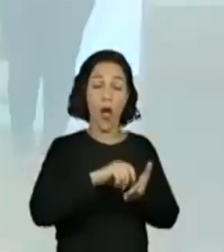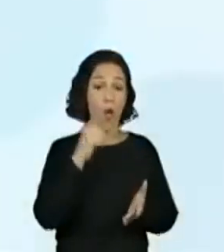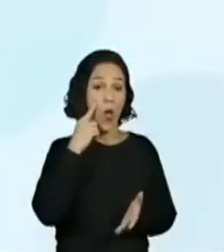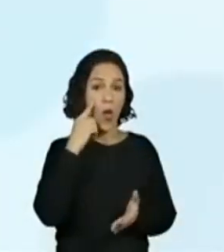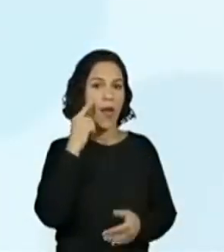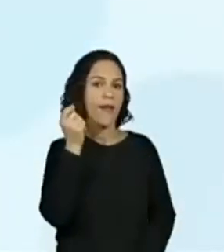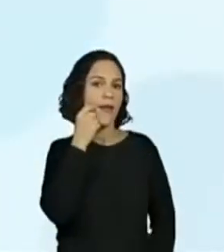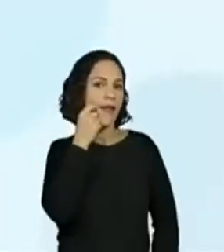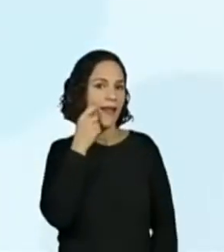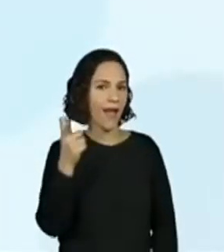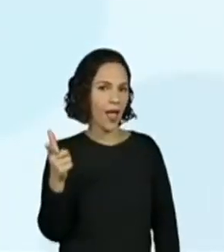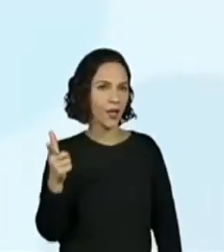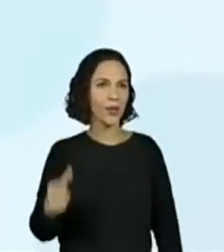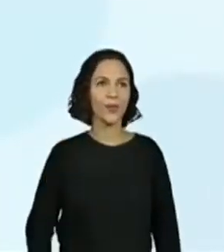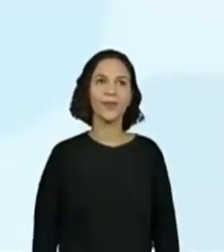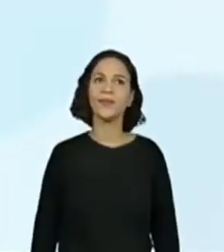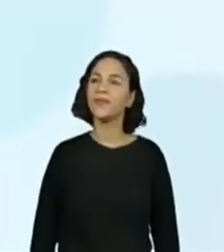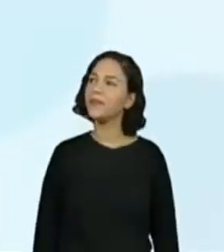ó.